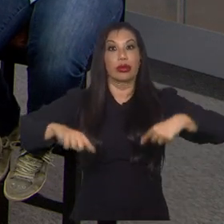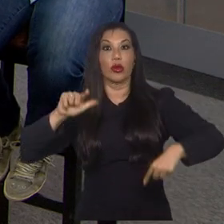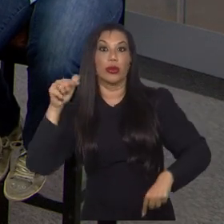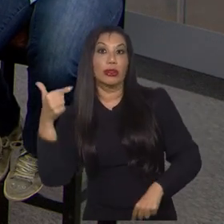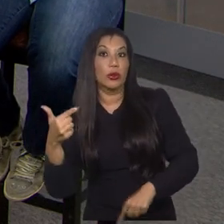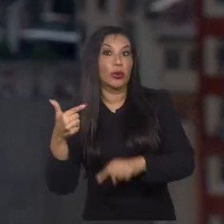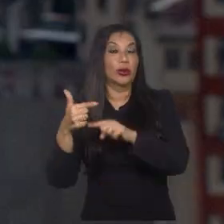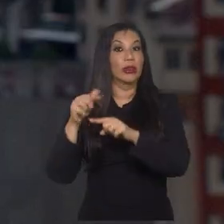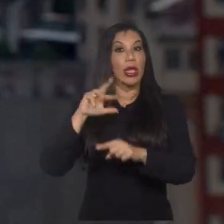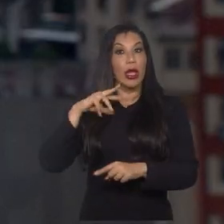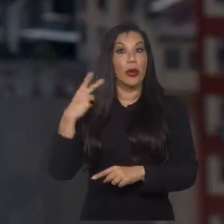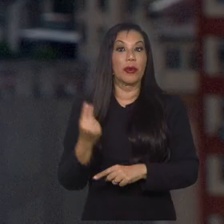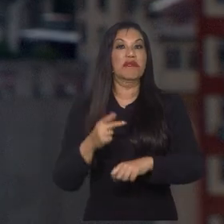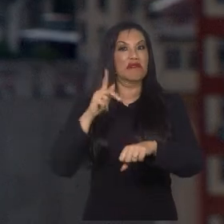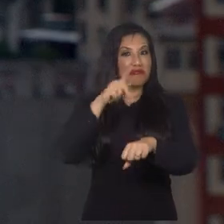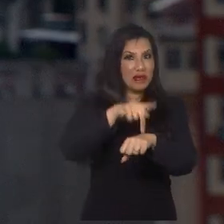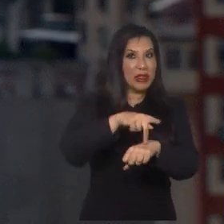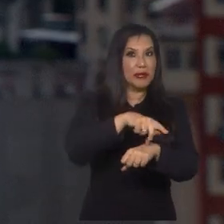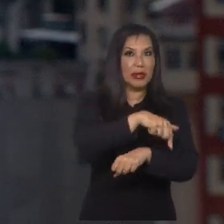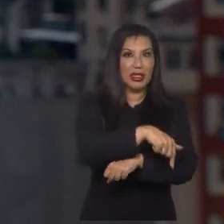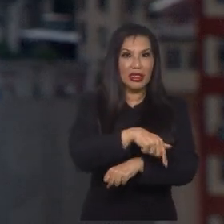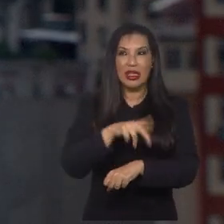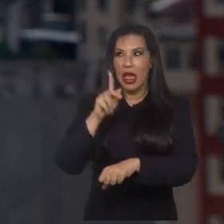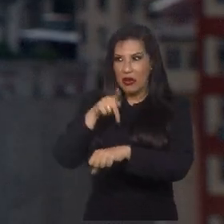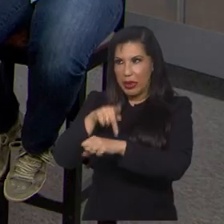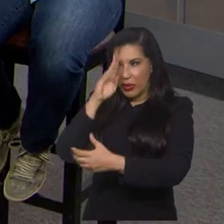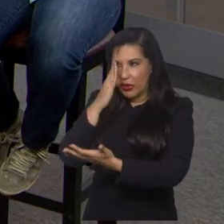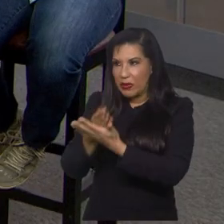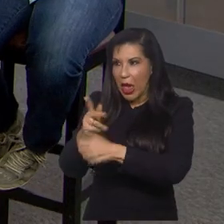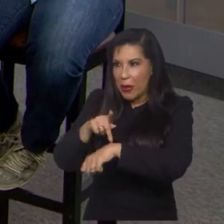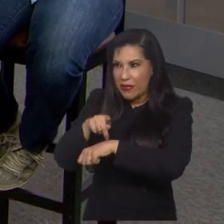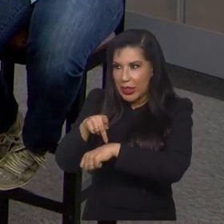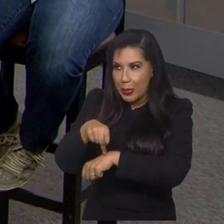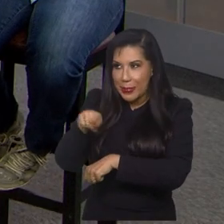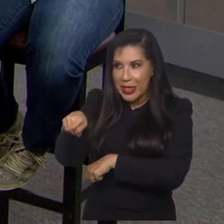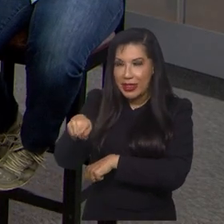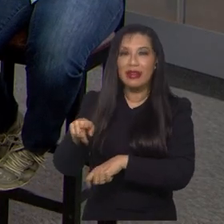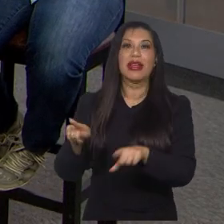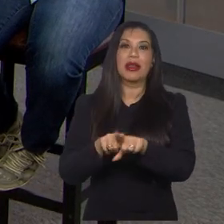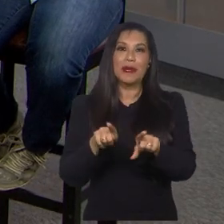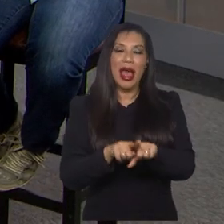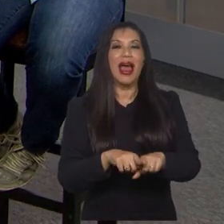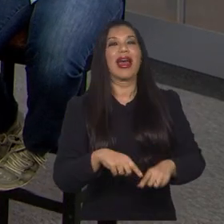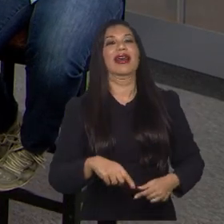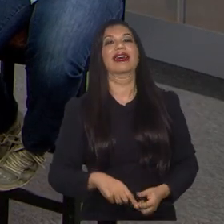apostando muito nas Filipinas. Aposta muito, nas Filipinas muito também, Amanda? Conta aí.